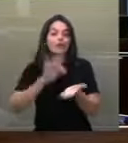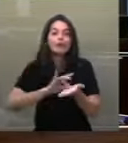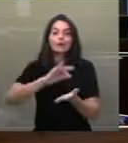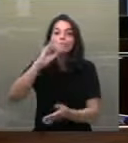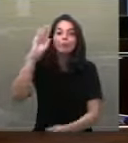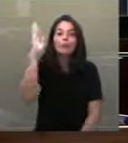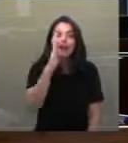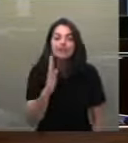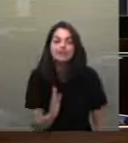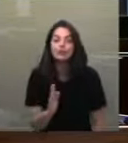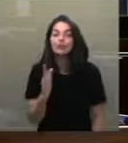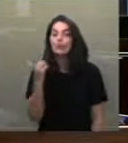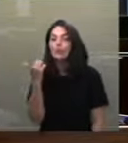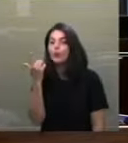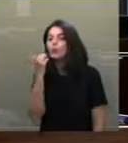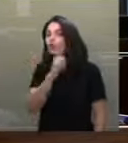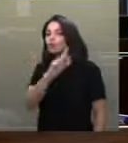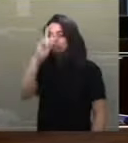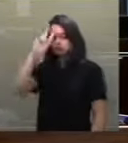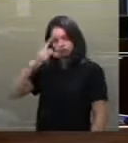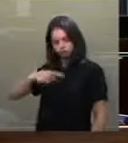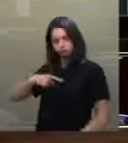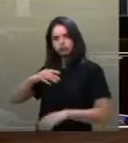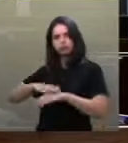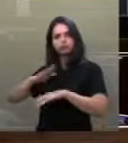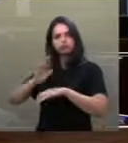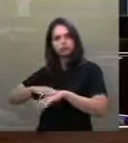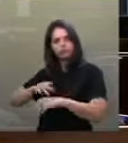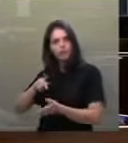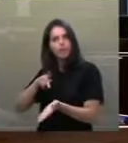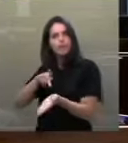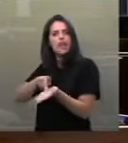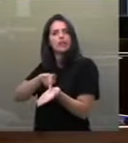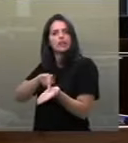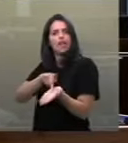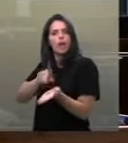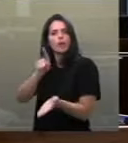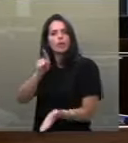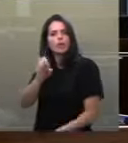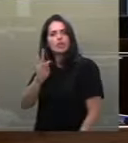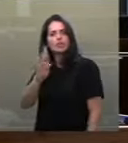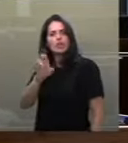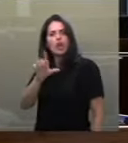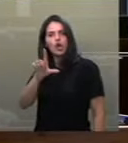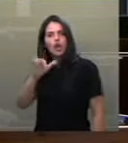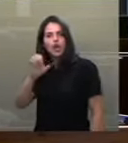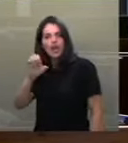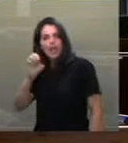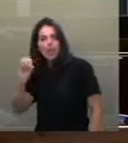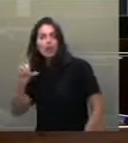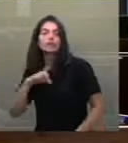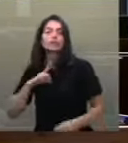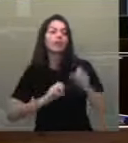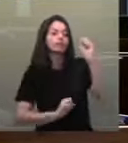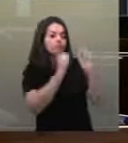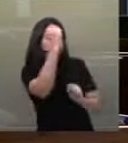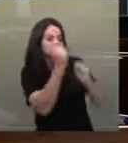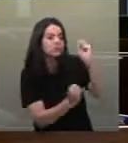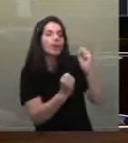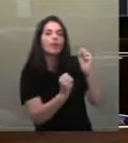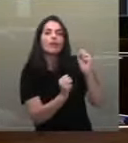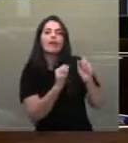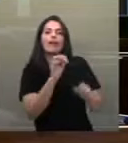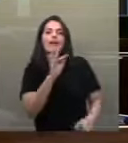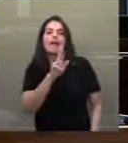que conquistou a autossuficiência em petróleo e possui parque de refino representativo como o Brasil, a